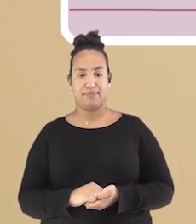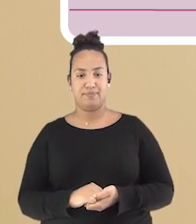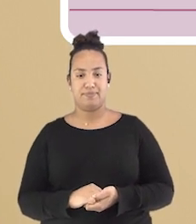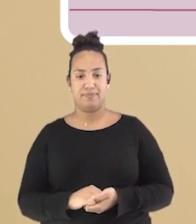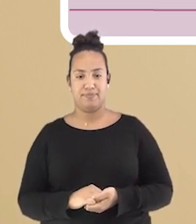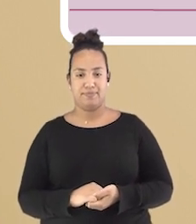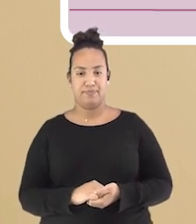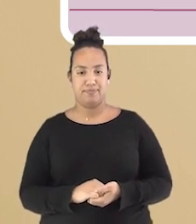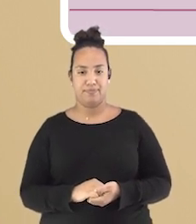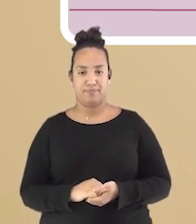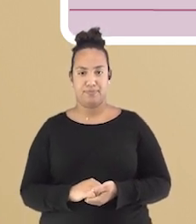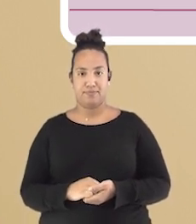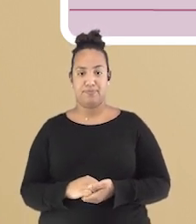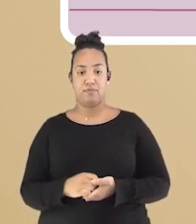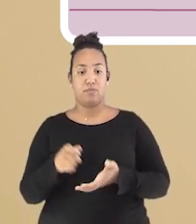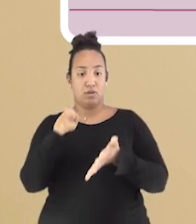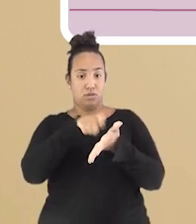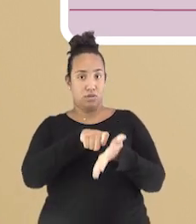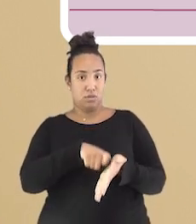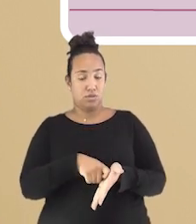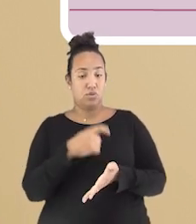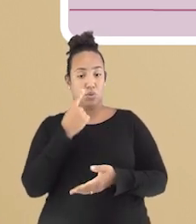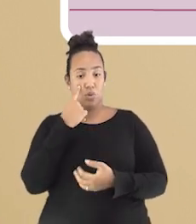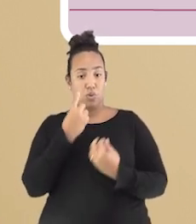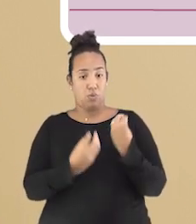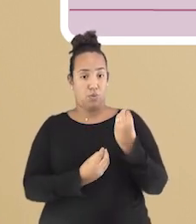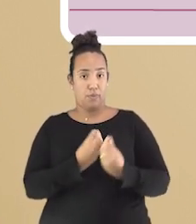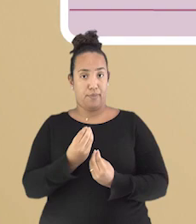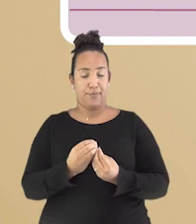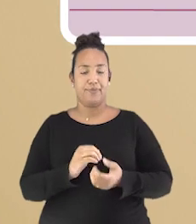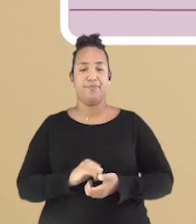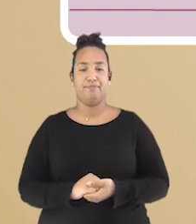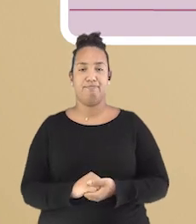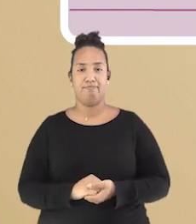Por extenso, esse número é representado como